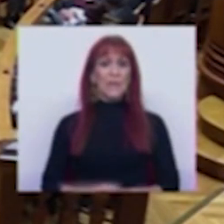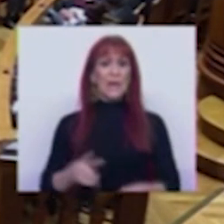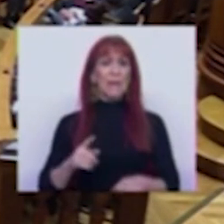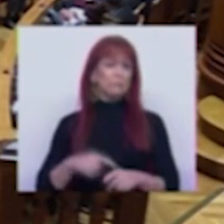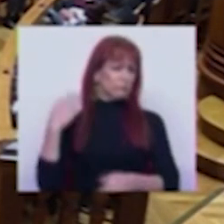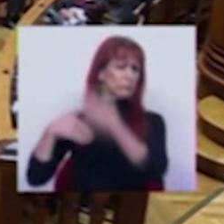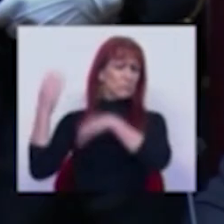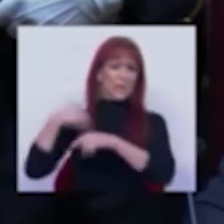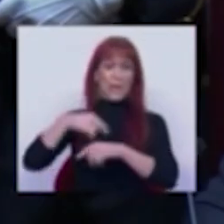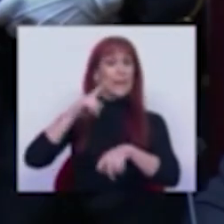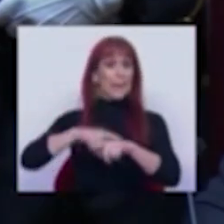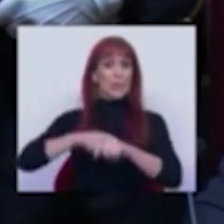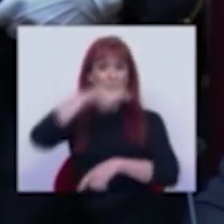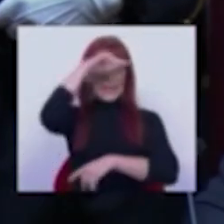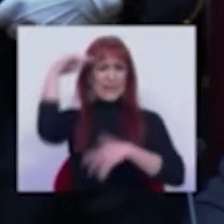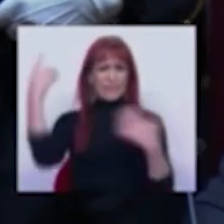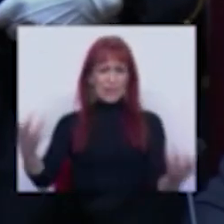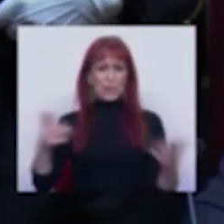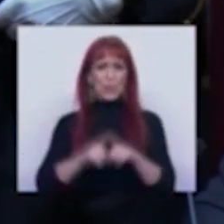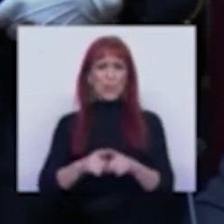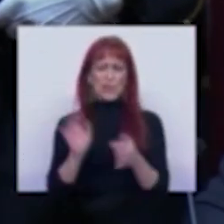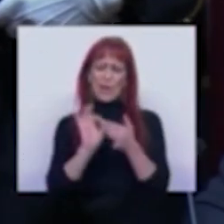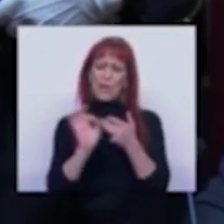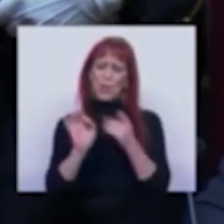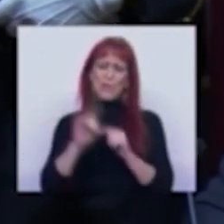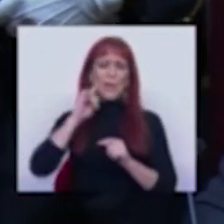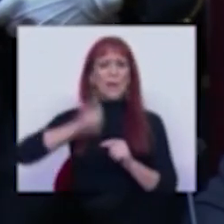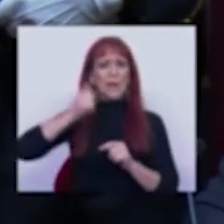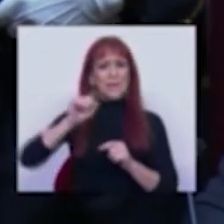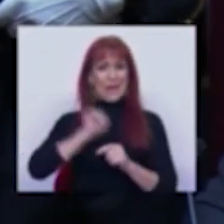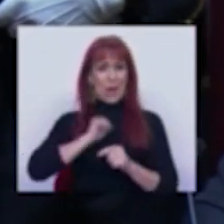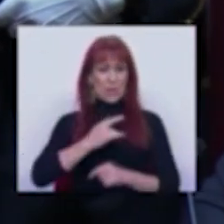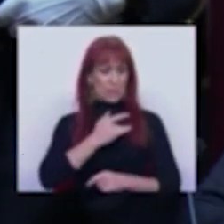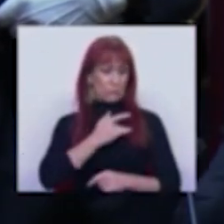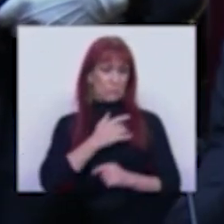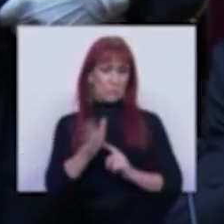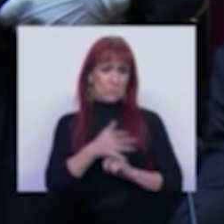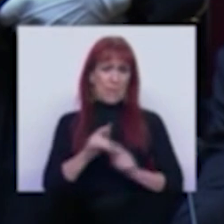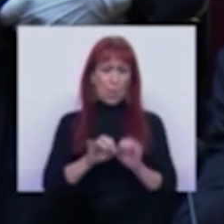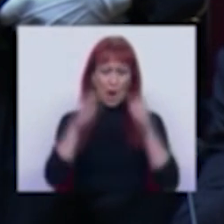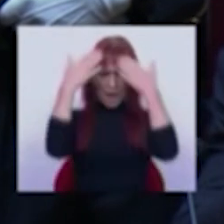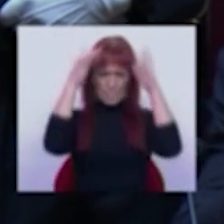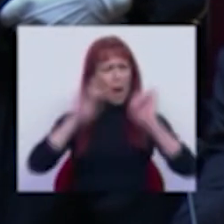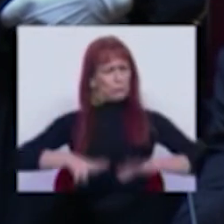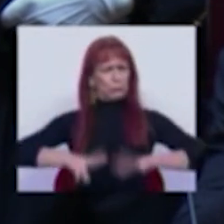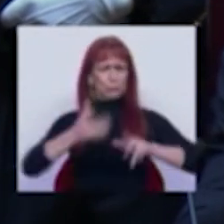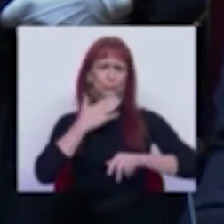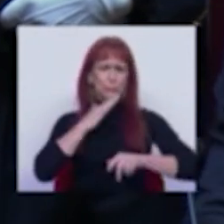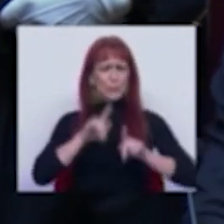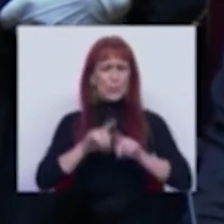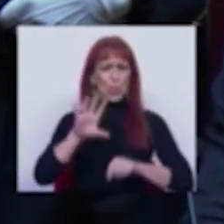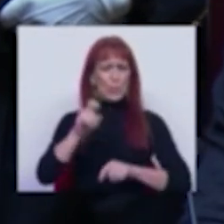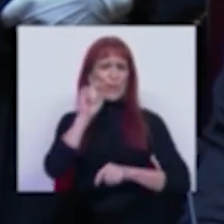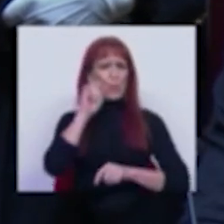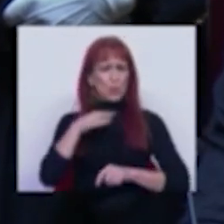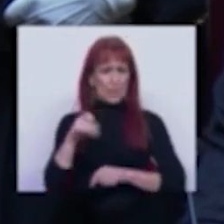tempos tão difíceis, as características essenciais da nossa pátria, como uma democracia madura, um país